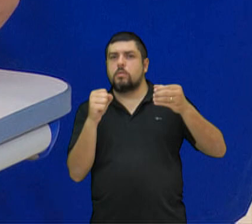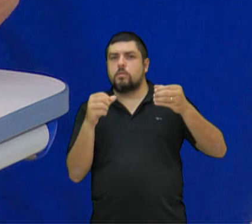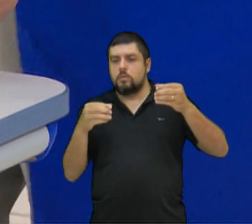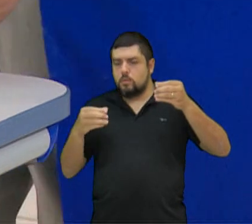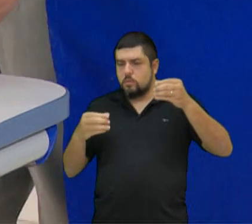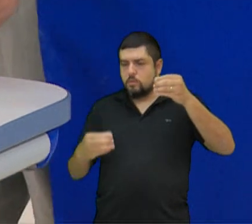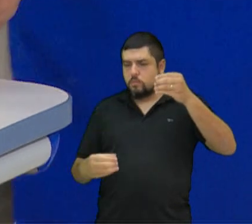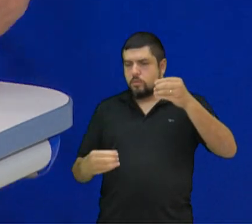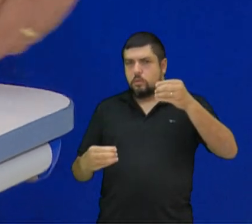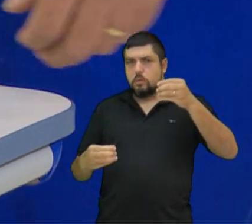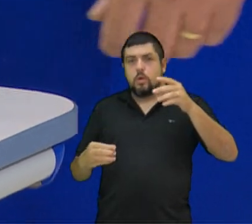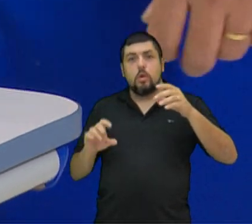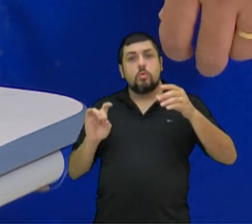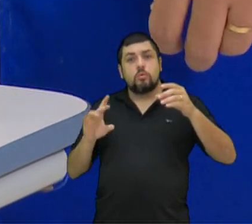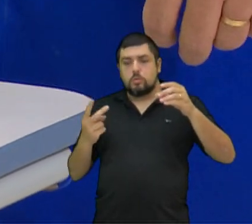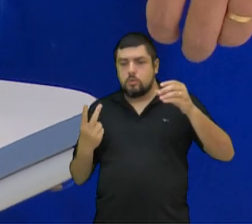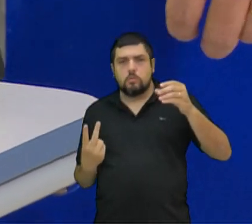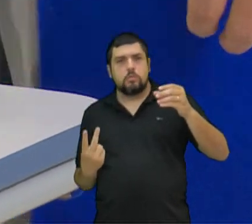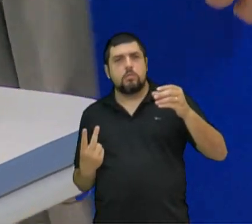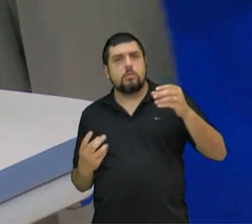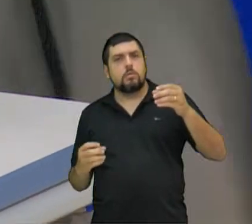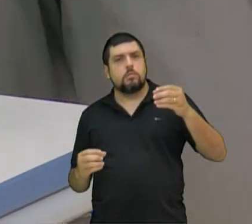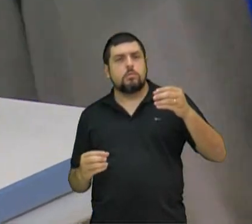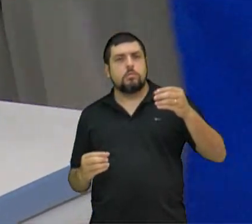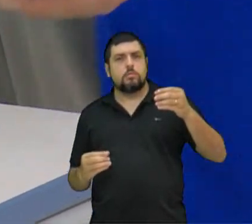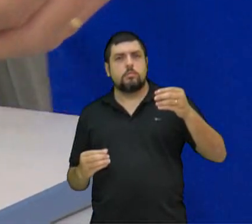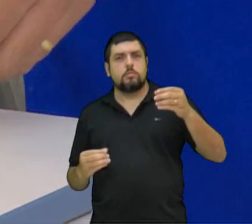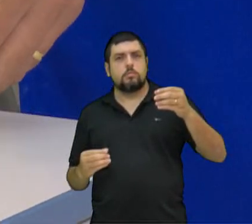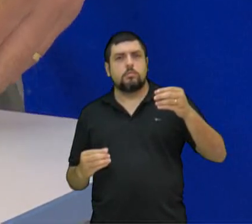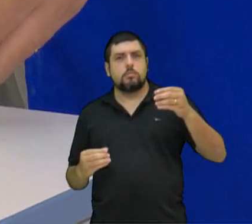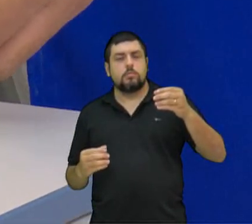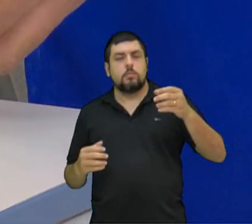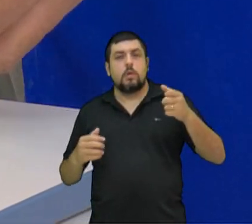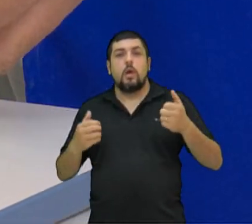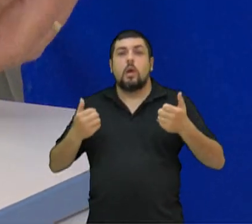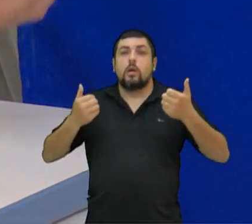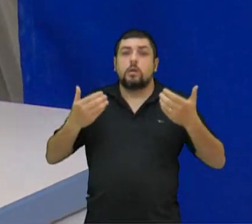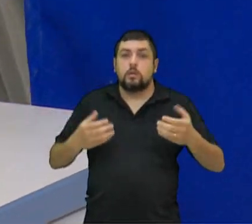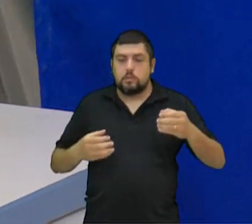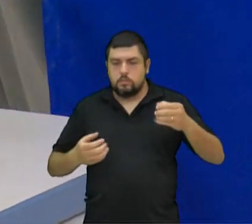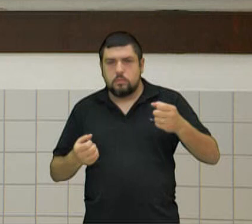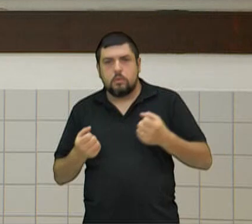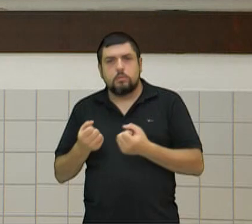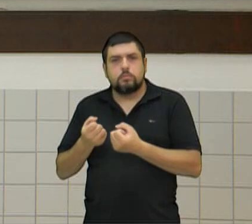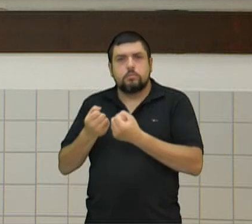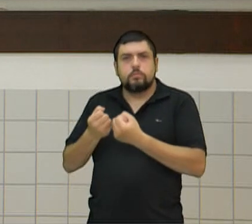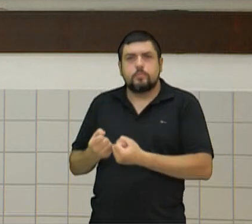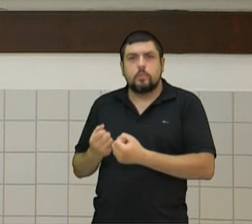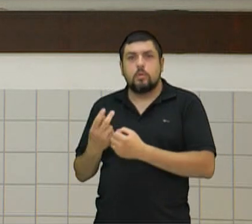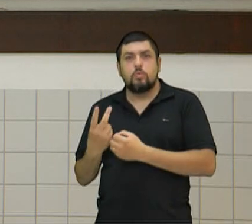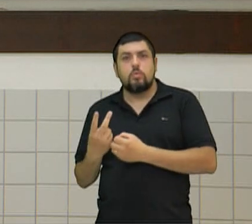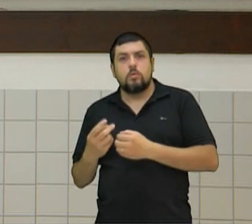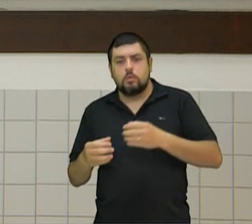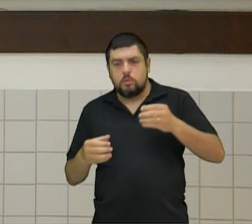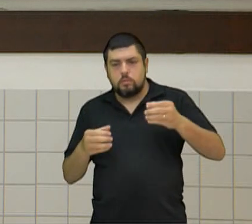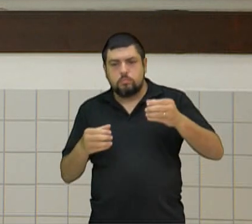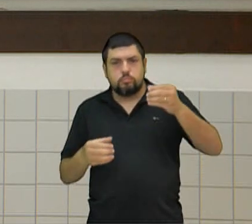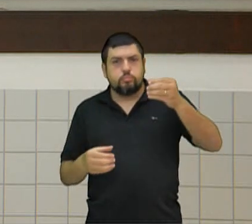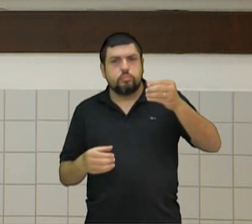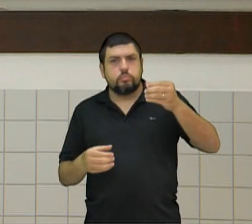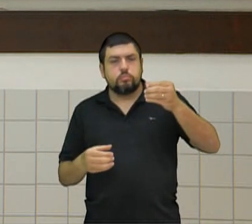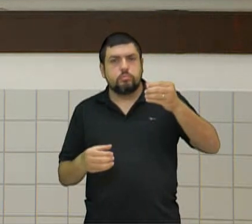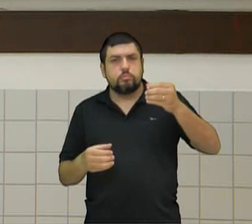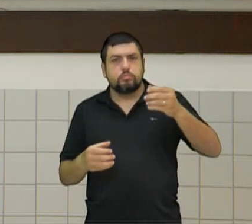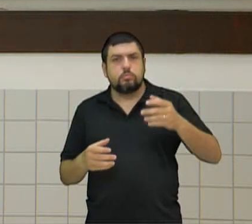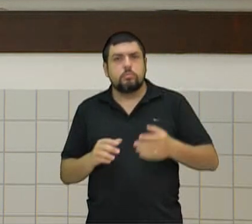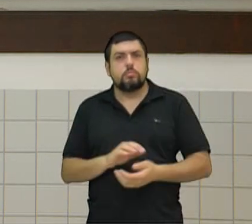com apenas 2. Ou seja, com o peso de 2 bolas de gude, ó, veja, não tem mistério nenhum, simplesmente isso